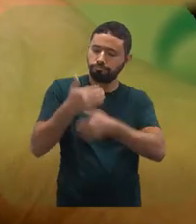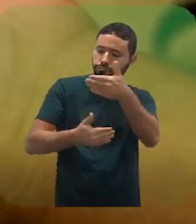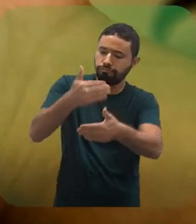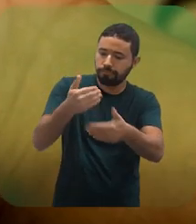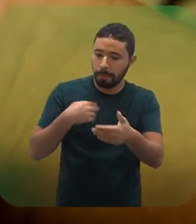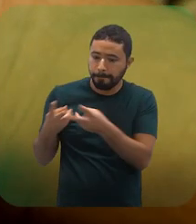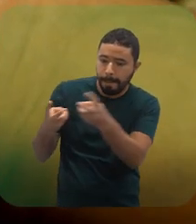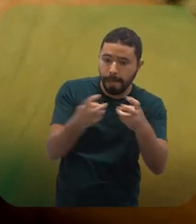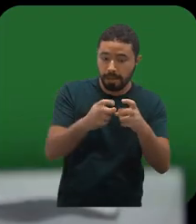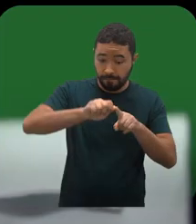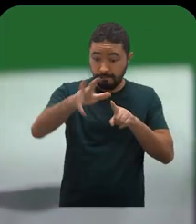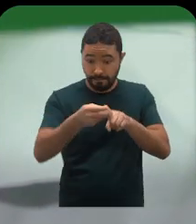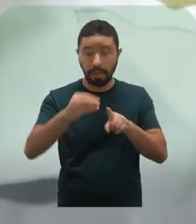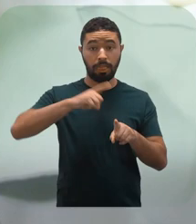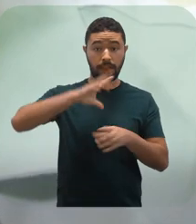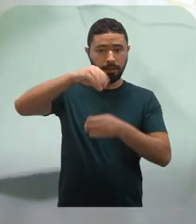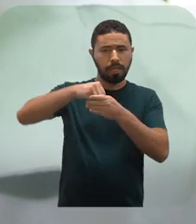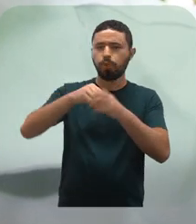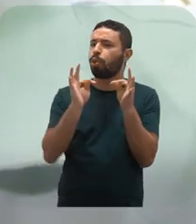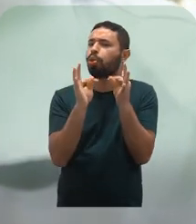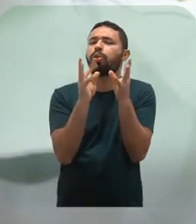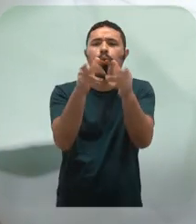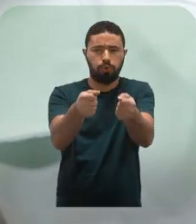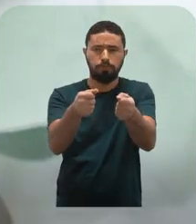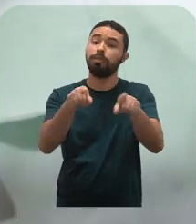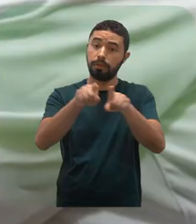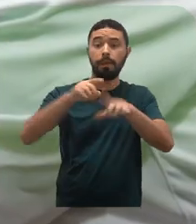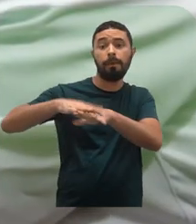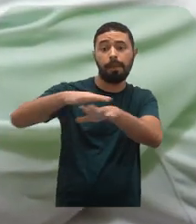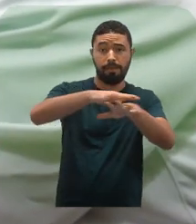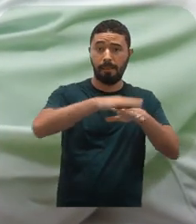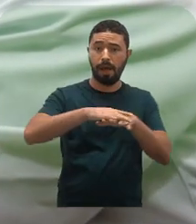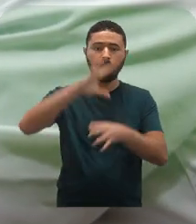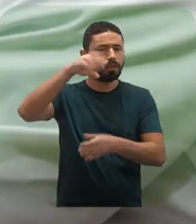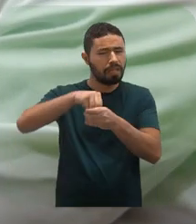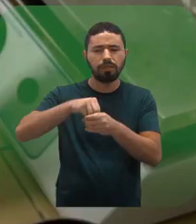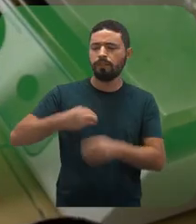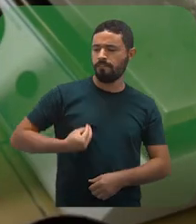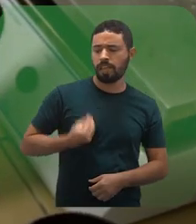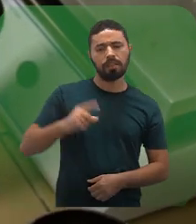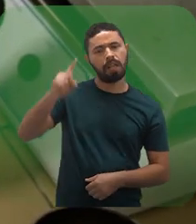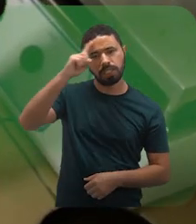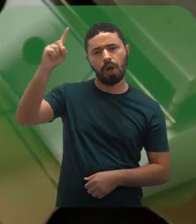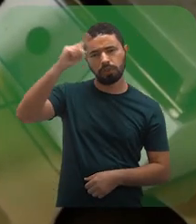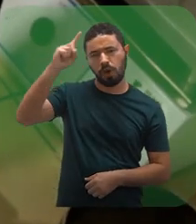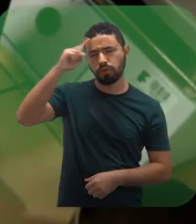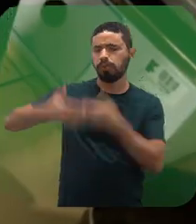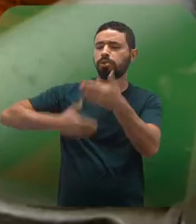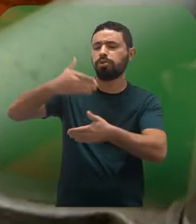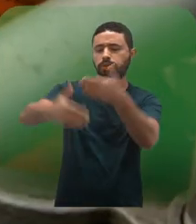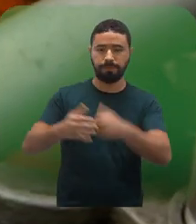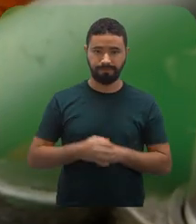matéria, fui me apaixonando e fui descobrindo que a física está presente em tudo. A física e a matemática